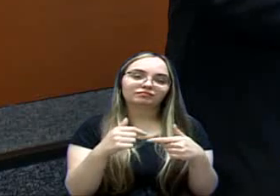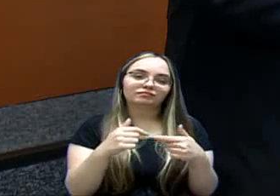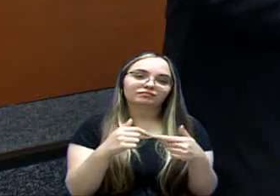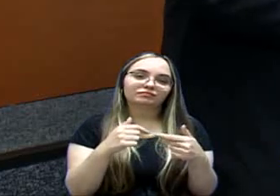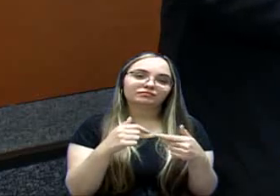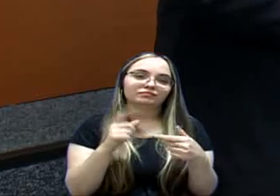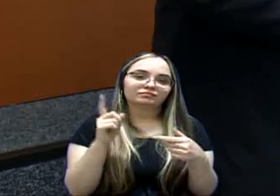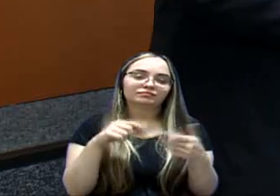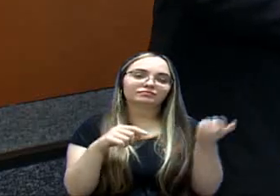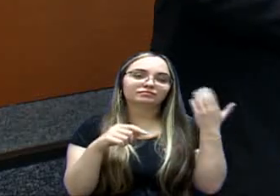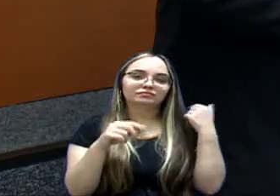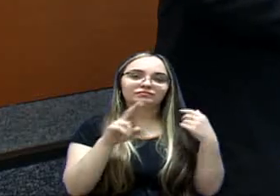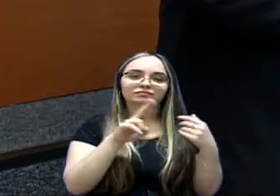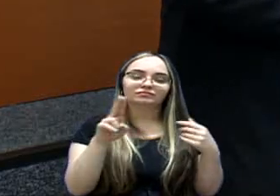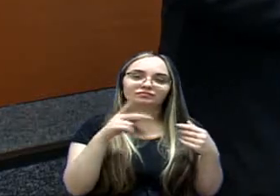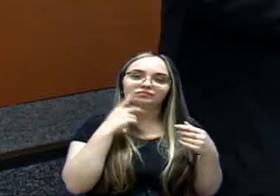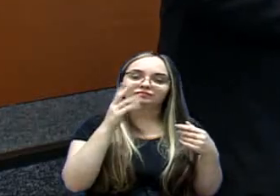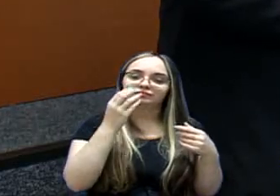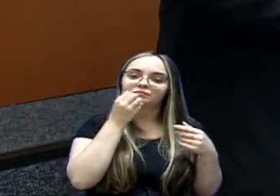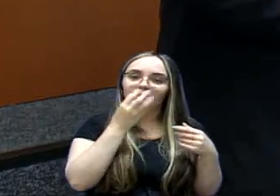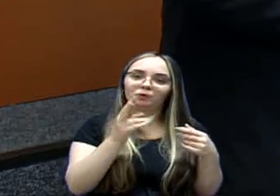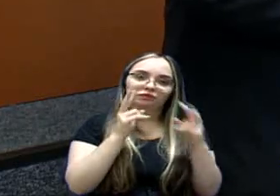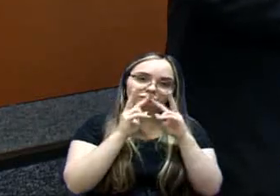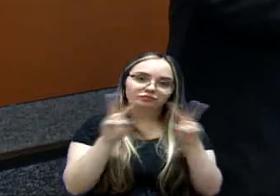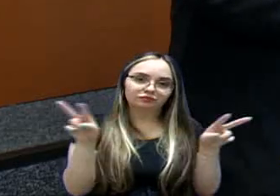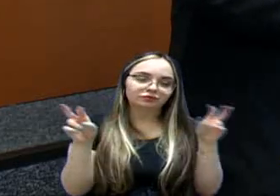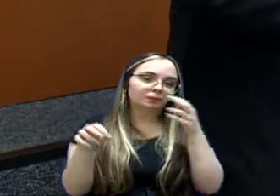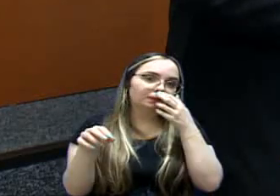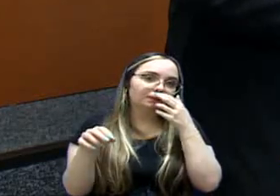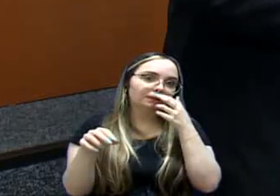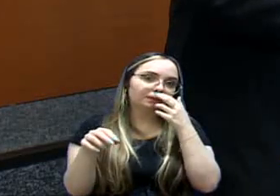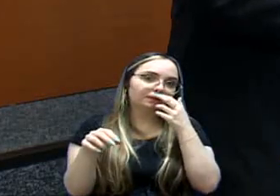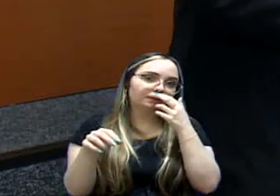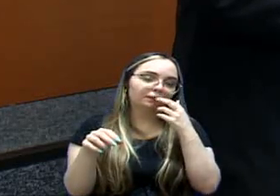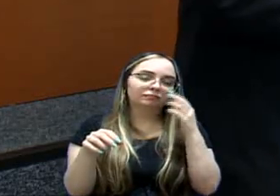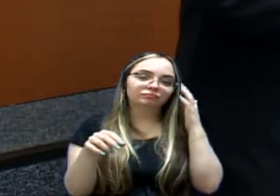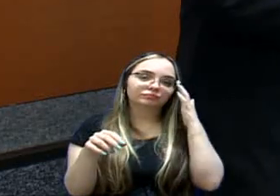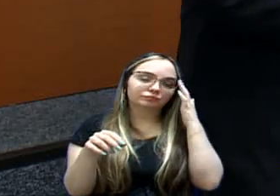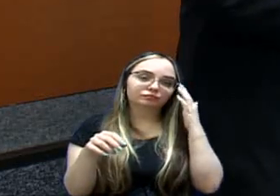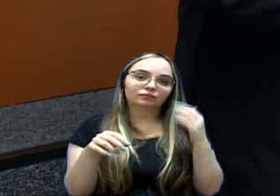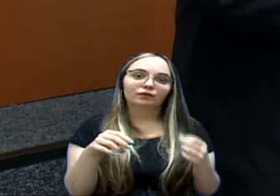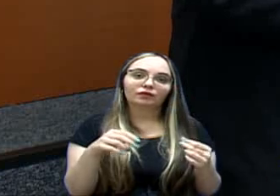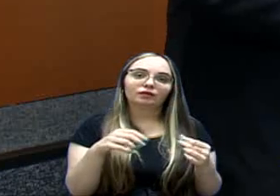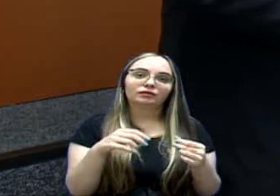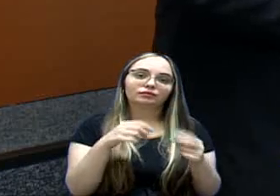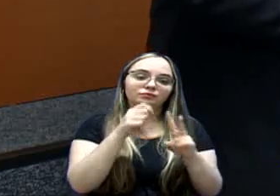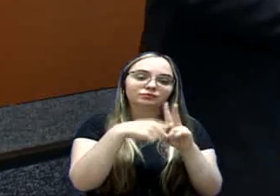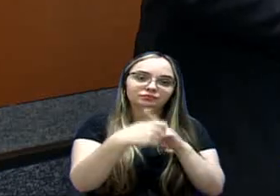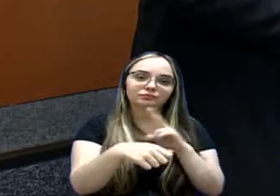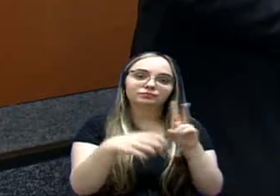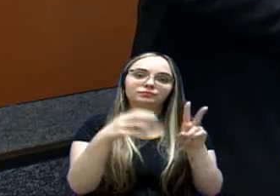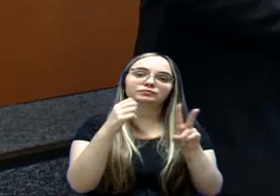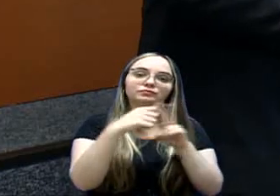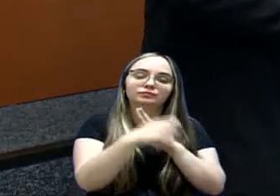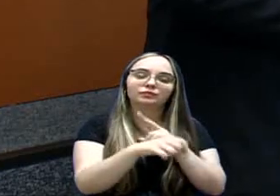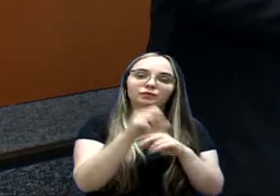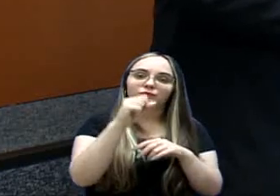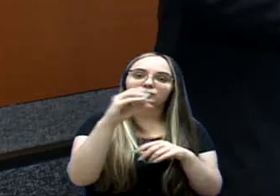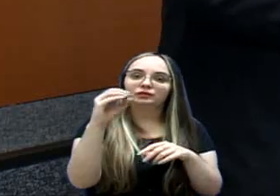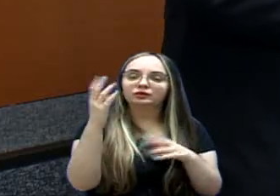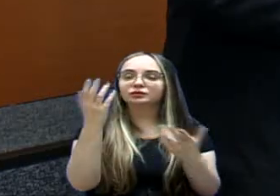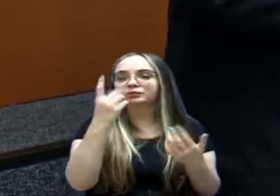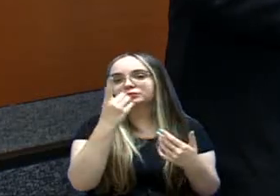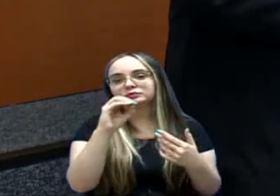que chamava até então, naquela época, da Boa Visão. Isso, né, atendia praticamente a cada 2 meses, 80, 100